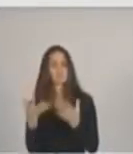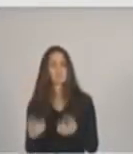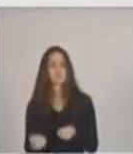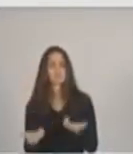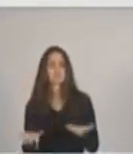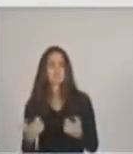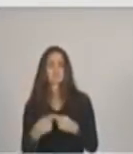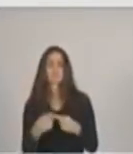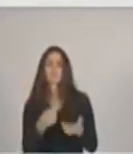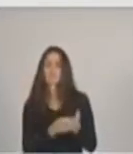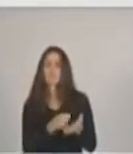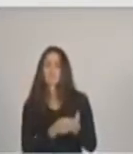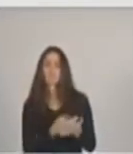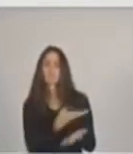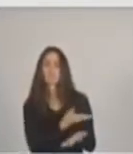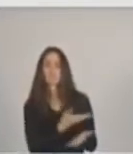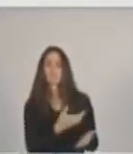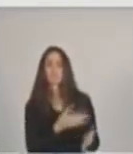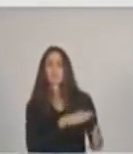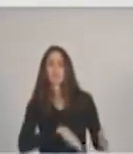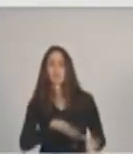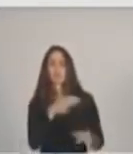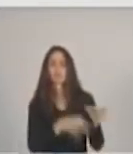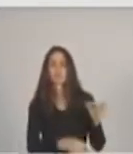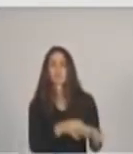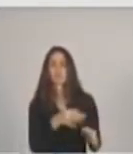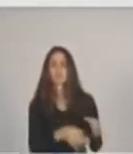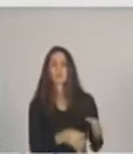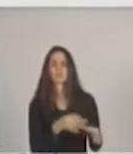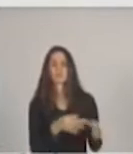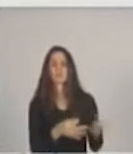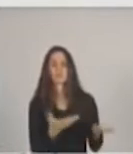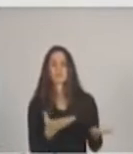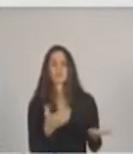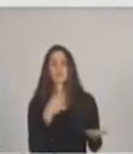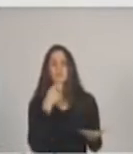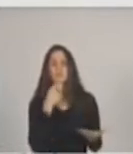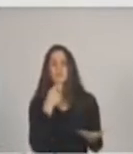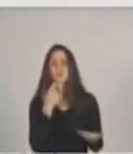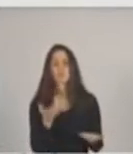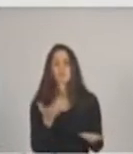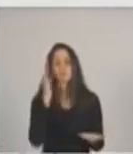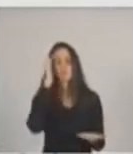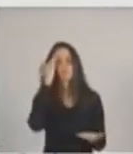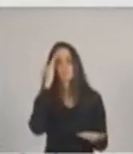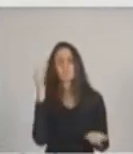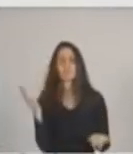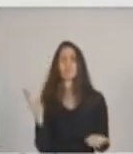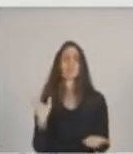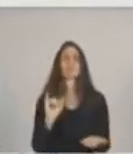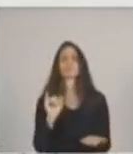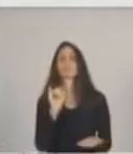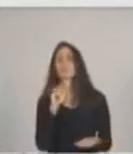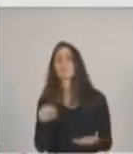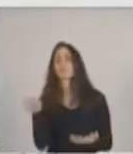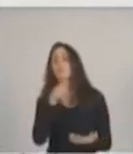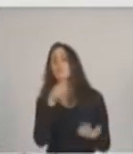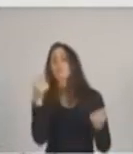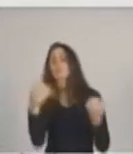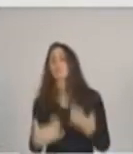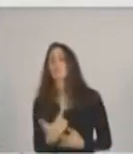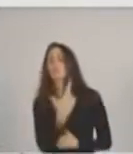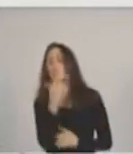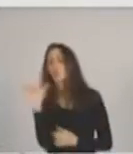insistir que na questão jurídica em si não consigo ver, a não ser que a justificativa seja outra